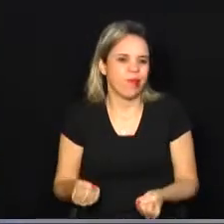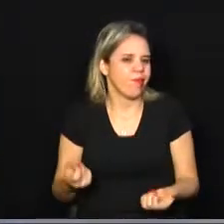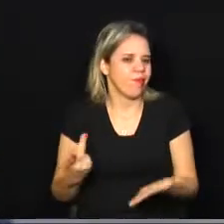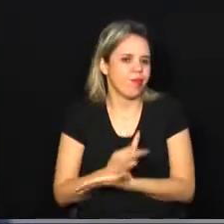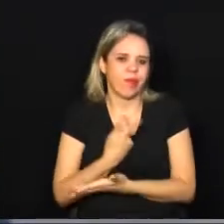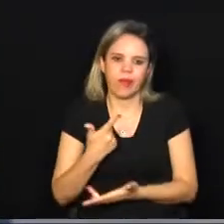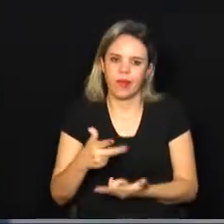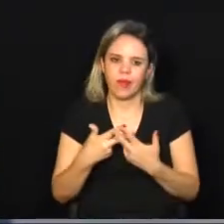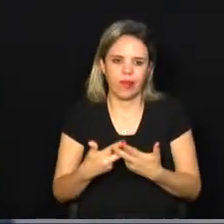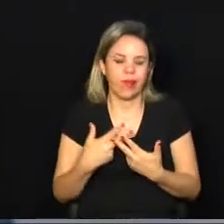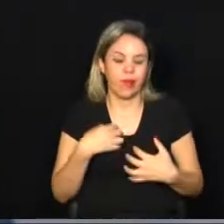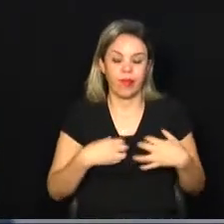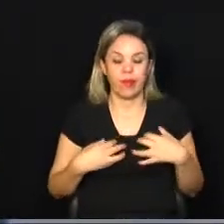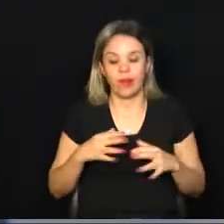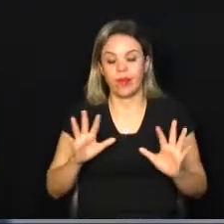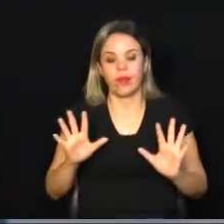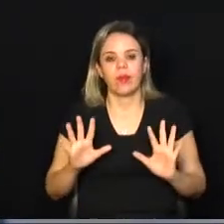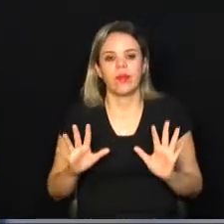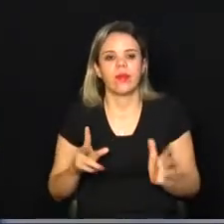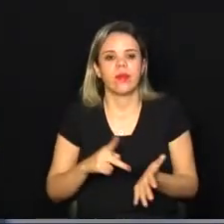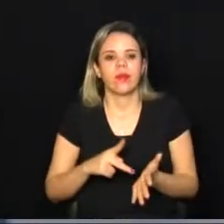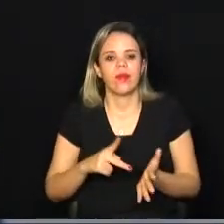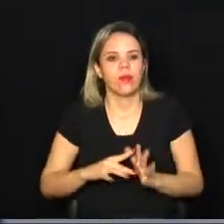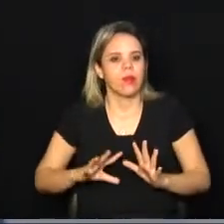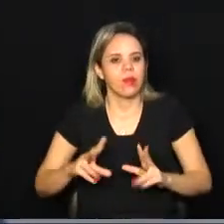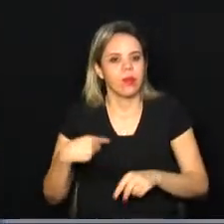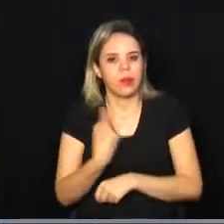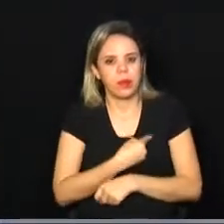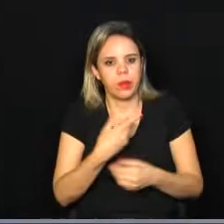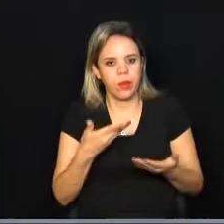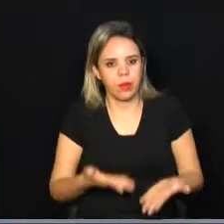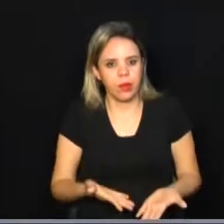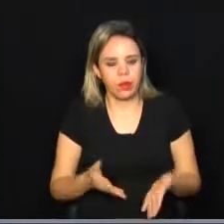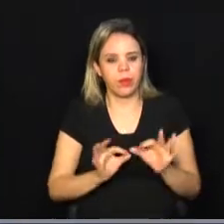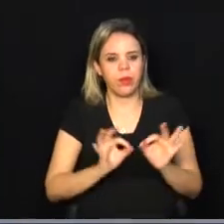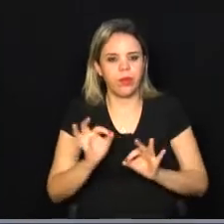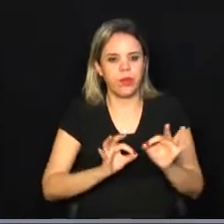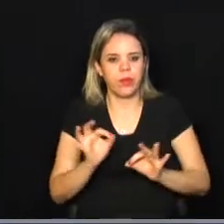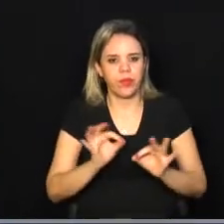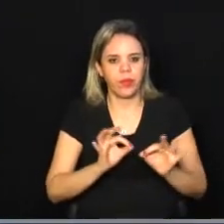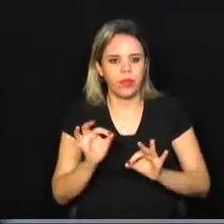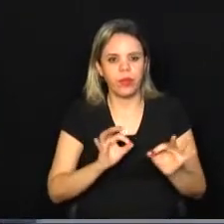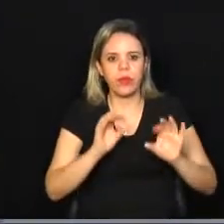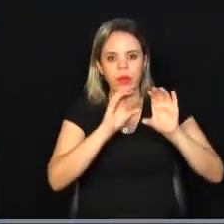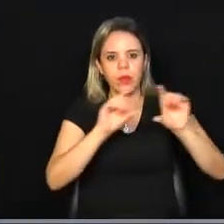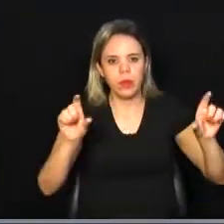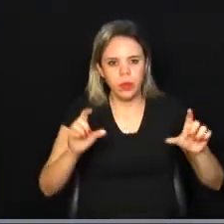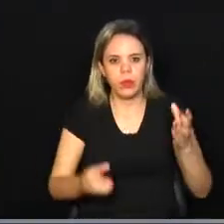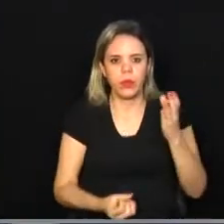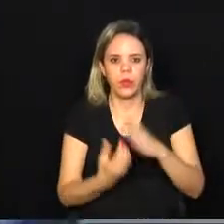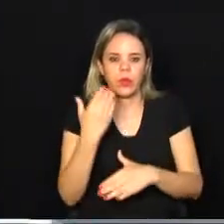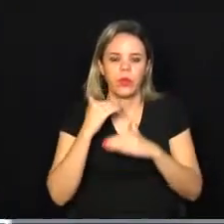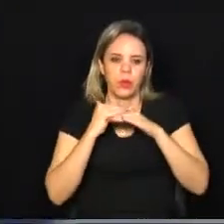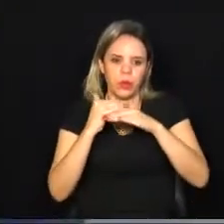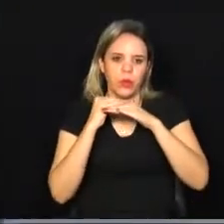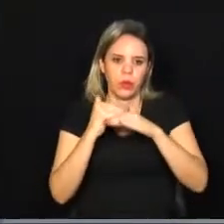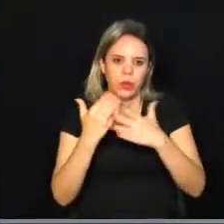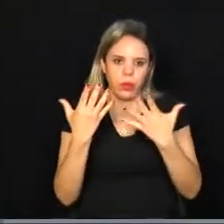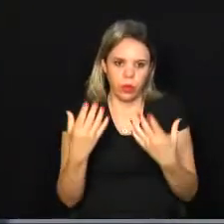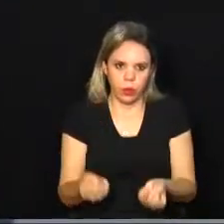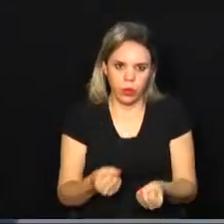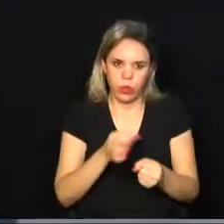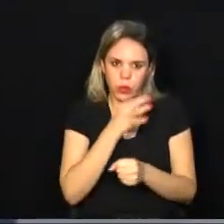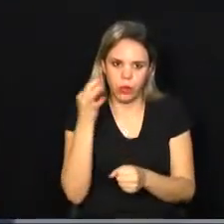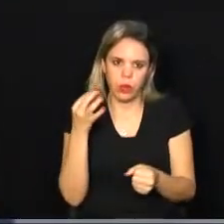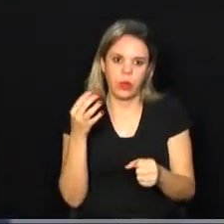impaciência. Então, a verdade é que todos nós operamos em um nível bom de pressão, em um nível ótimo